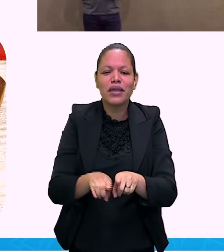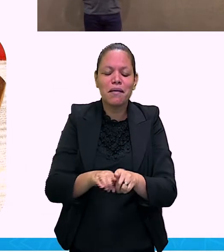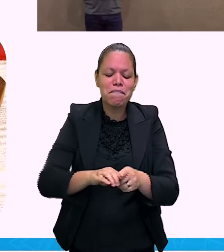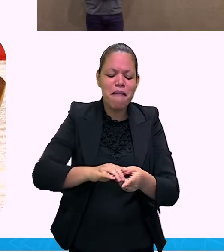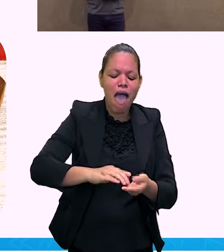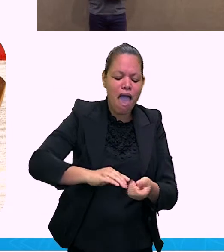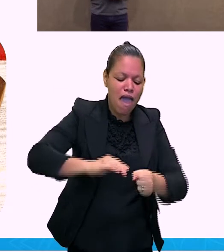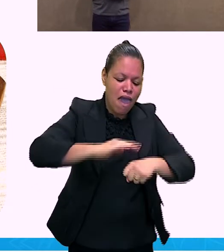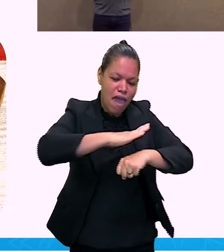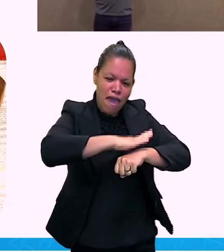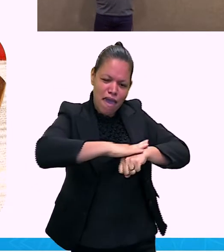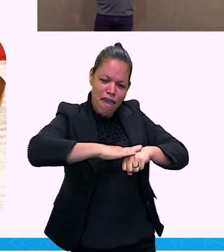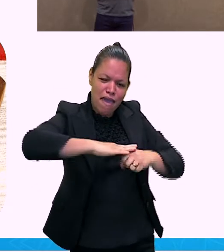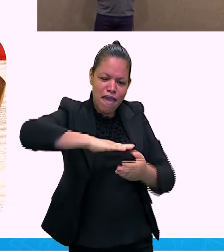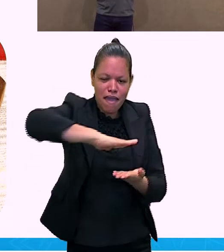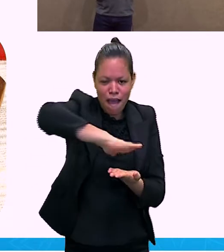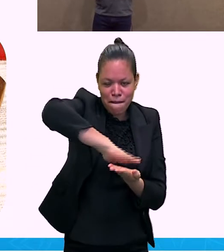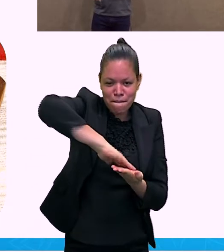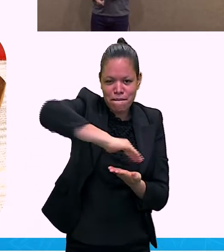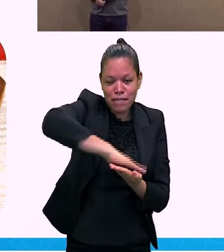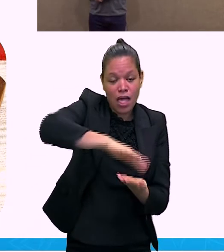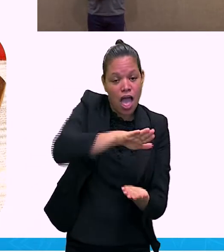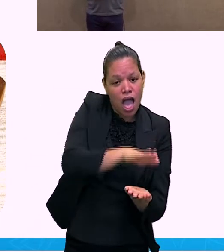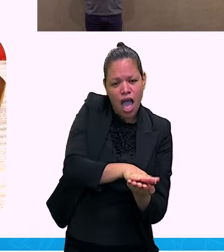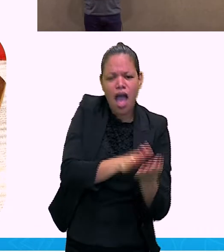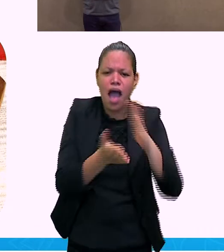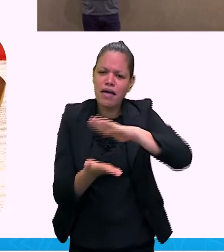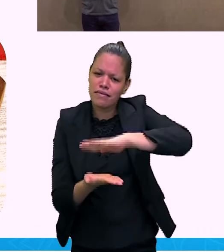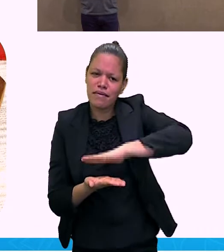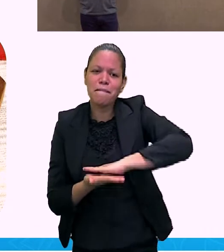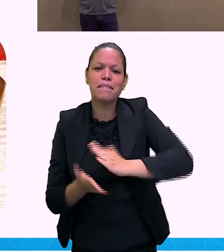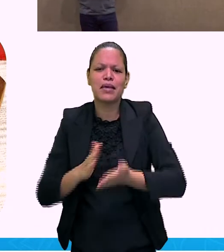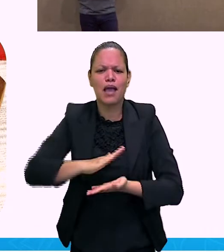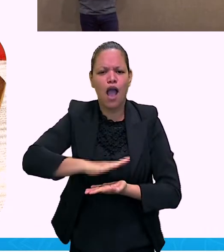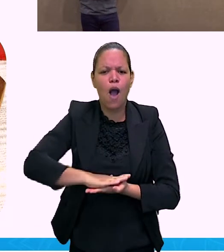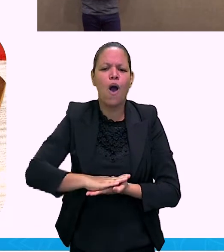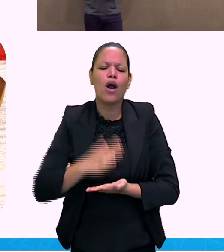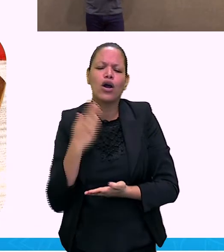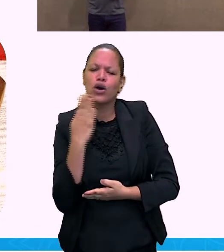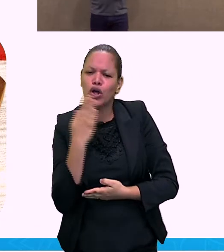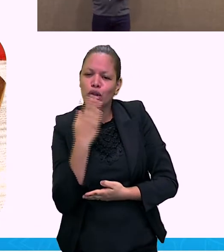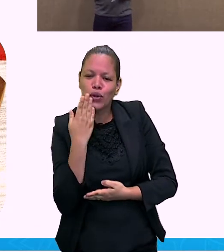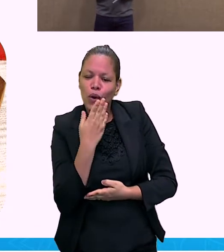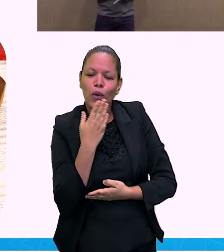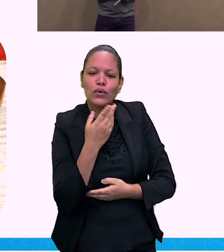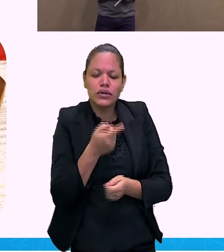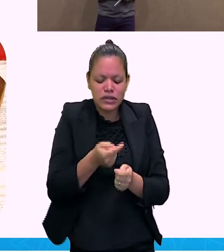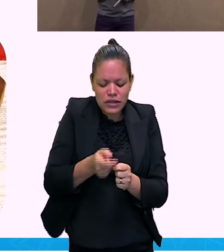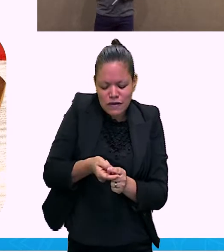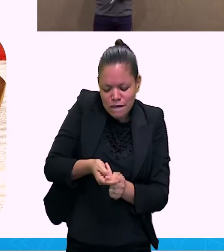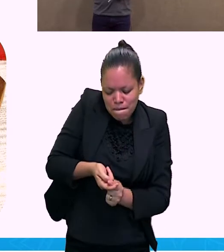moleque e entre outros tantos pratos típicos que podemos ter no Nordeste. Então